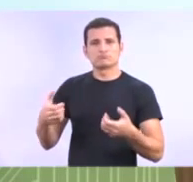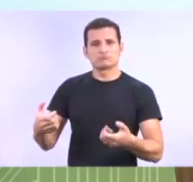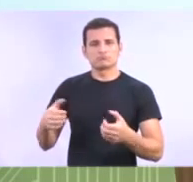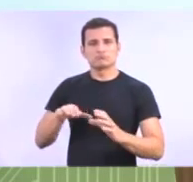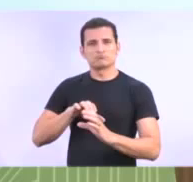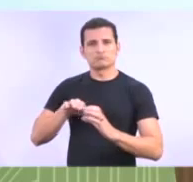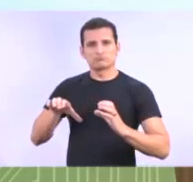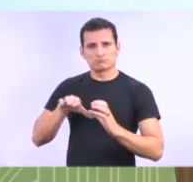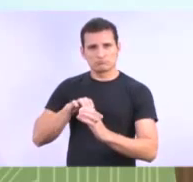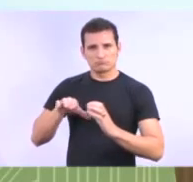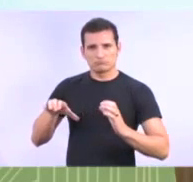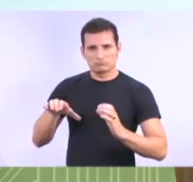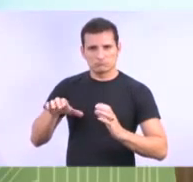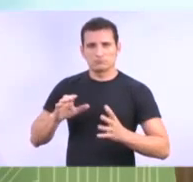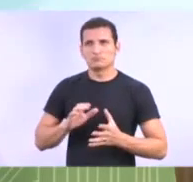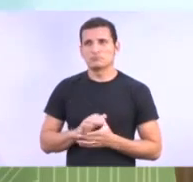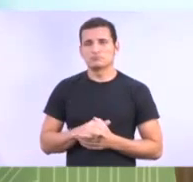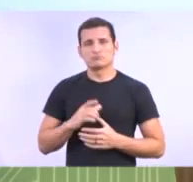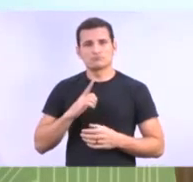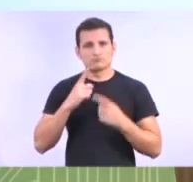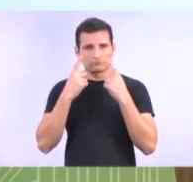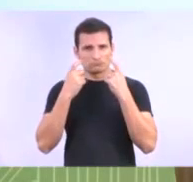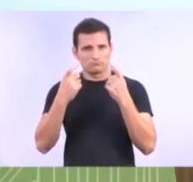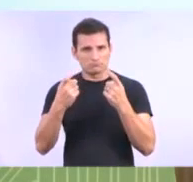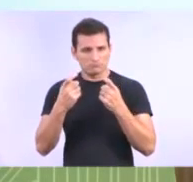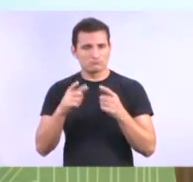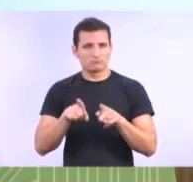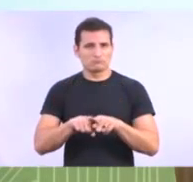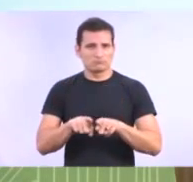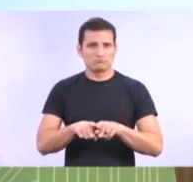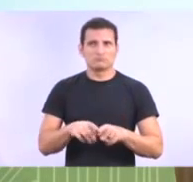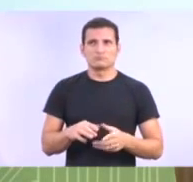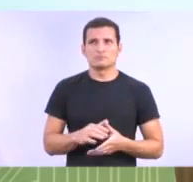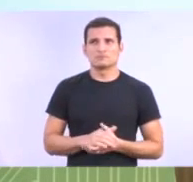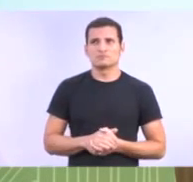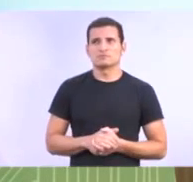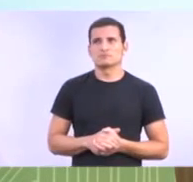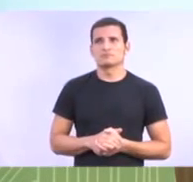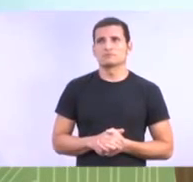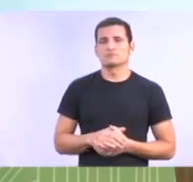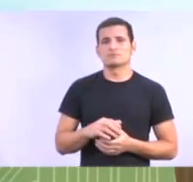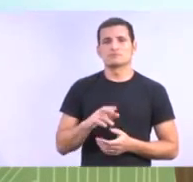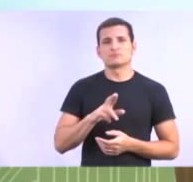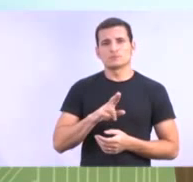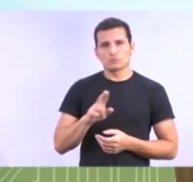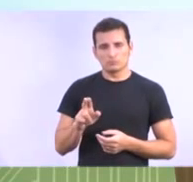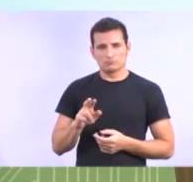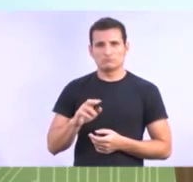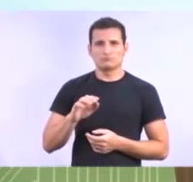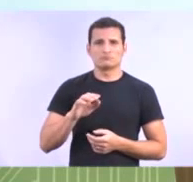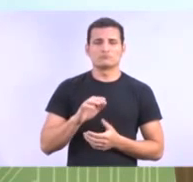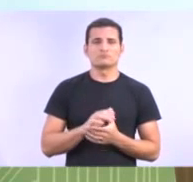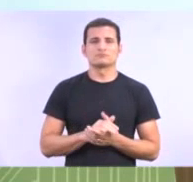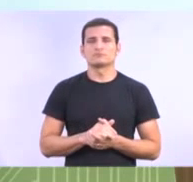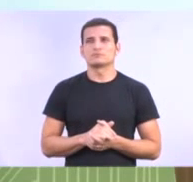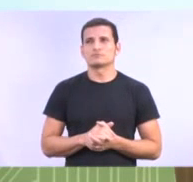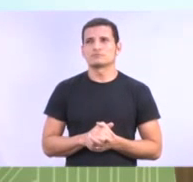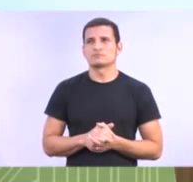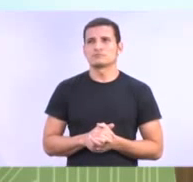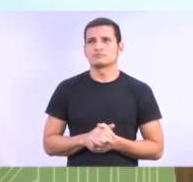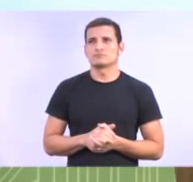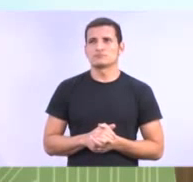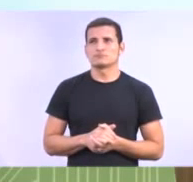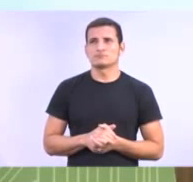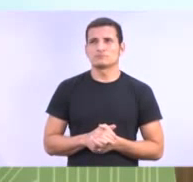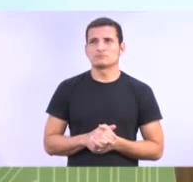aí. E existe uma curiosidade muito interessante sobre o nome, né, Bluetooth, que trata